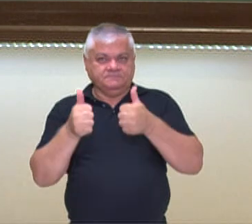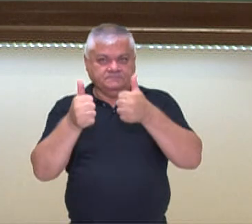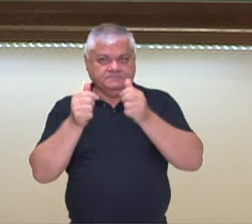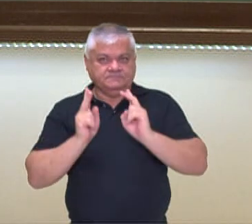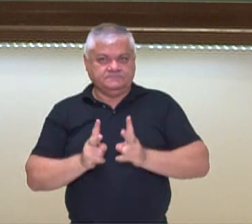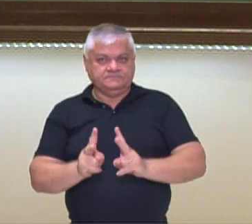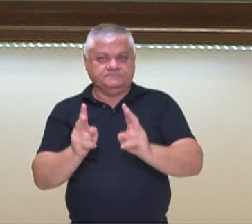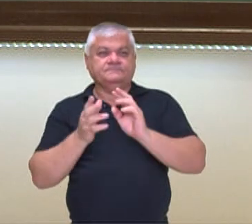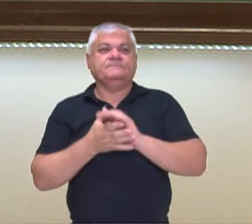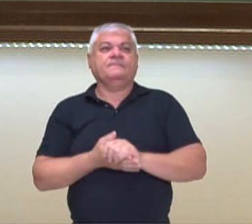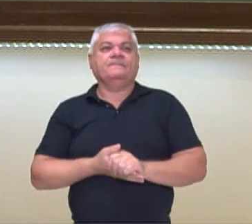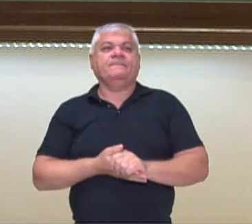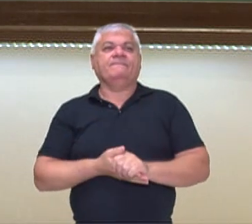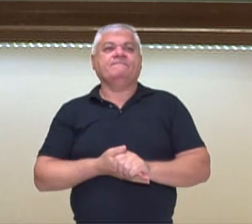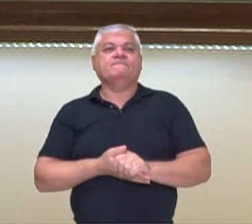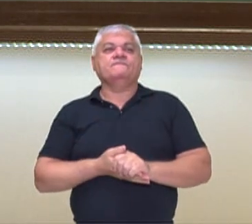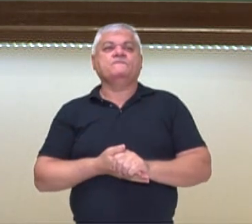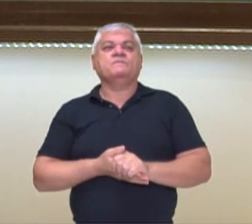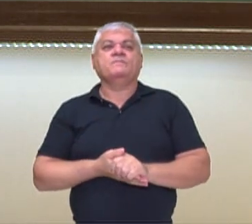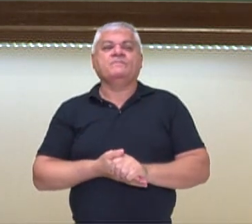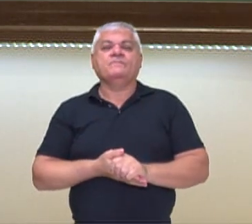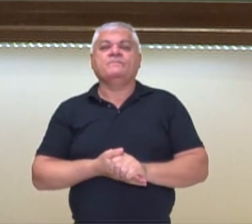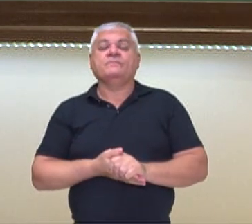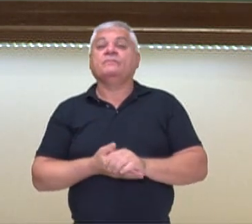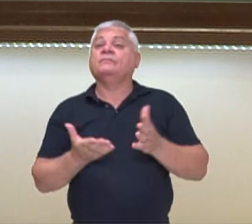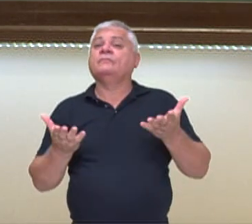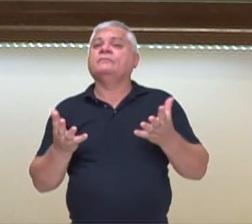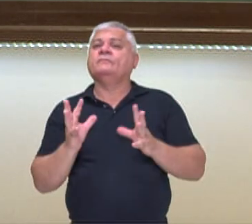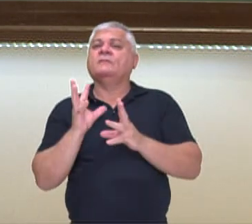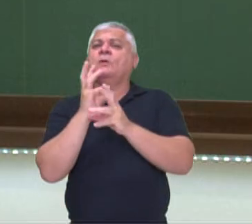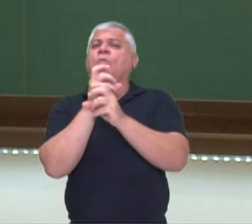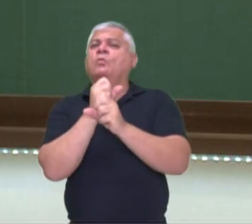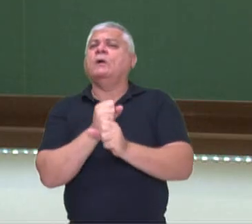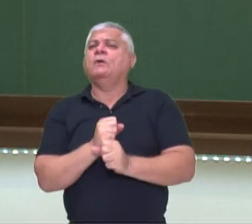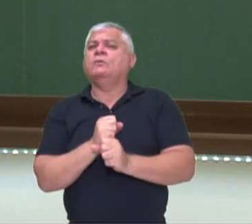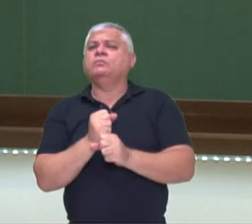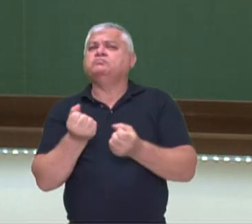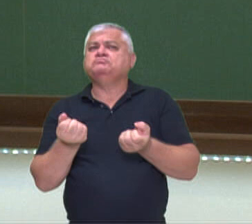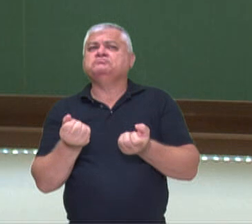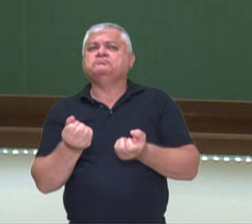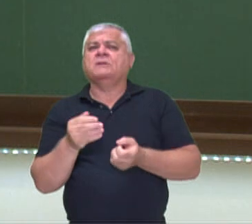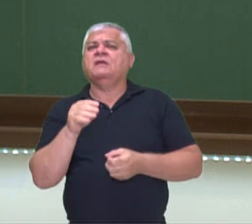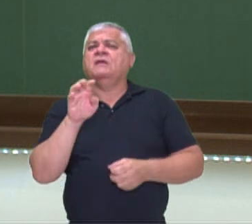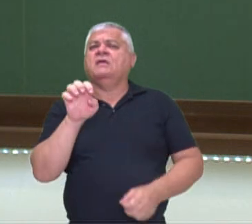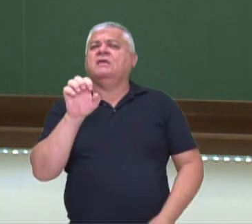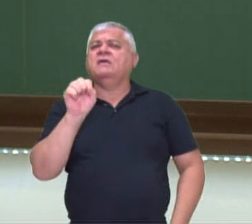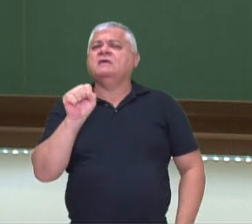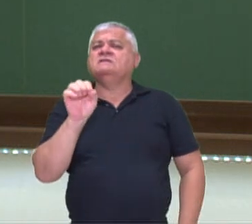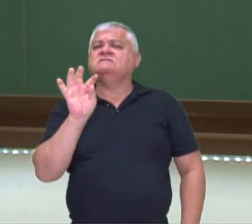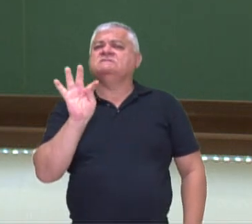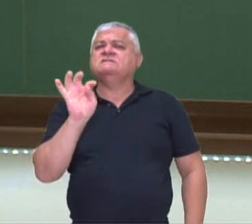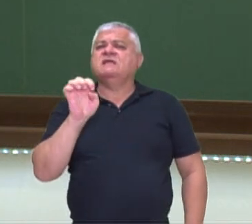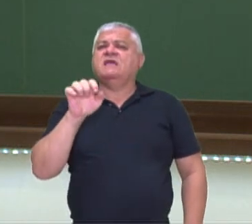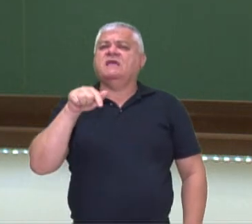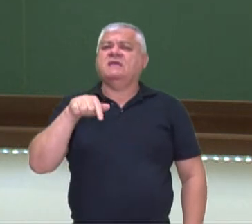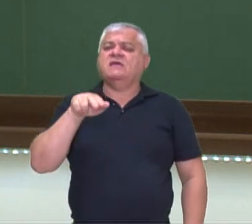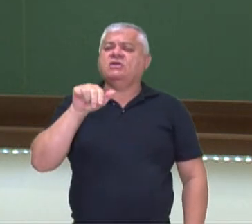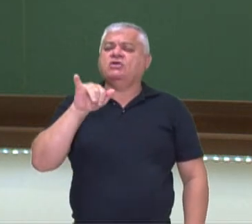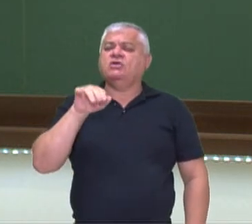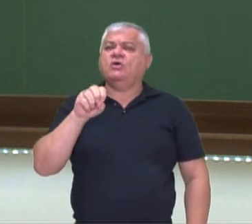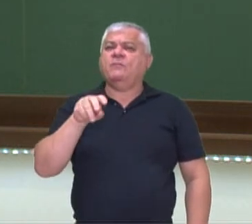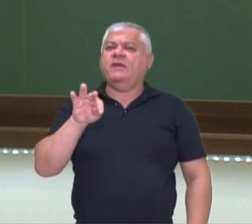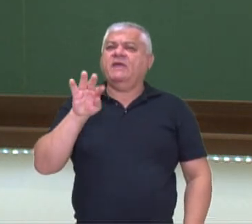então? Com relação aos cálculos estequiométricos, quando a gente fala em cálculo estequiométrico, o que a gente